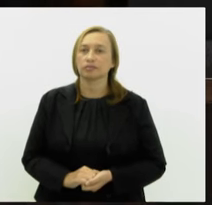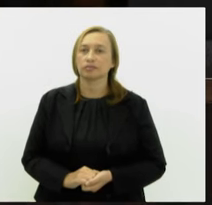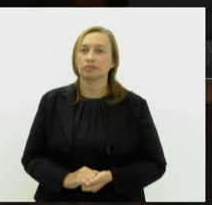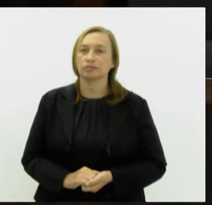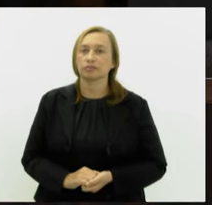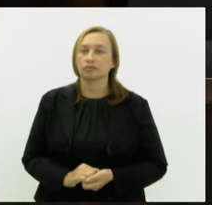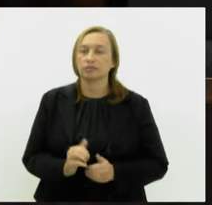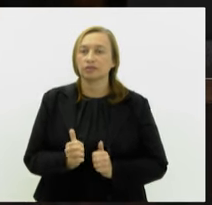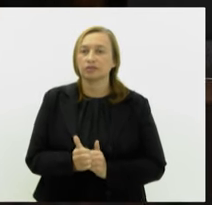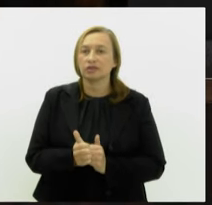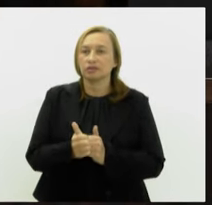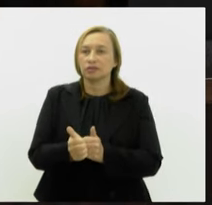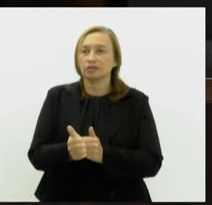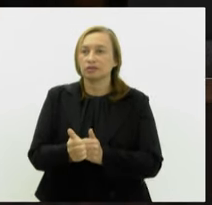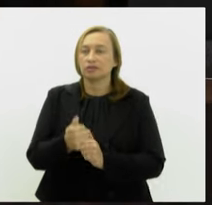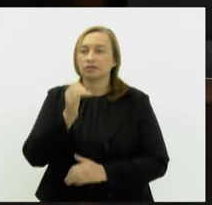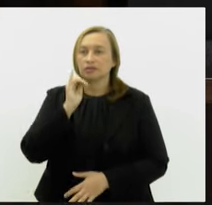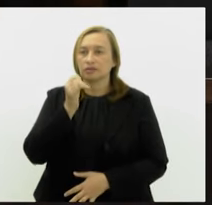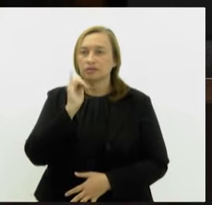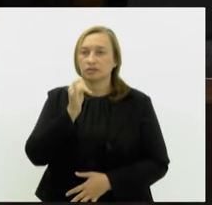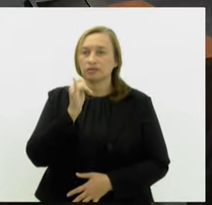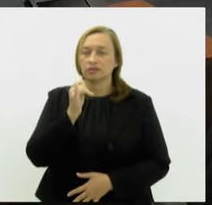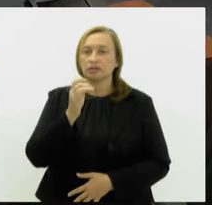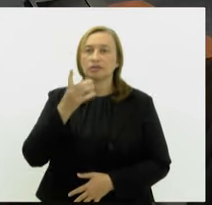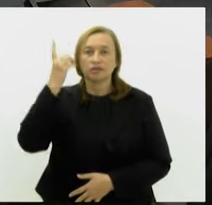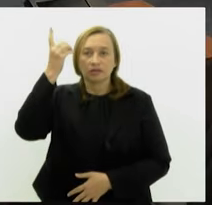Designo relator especial, deputado Luiz Paulo.